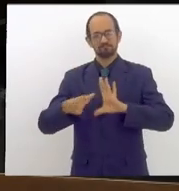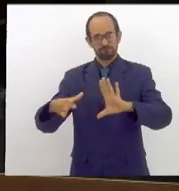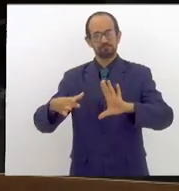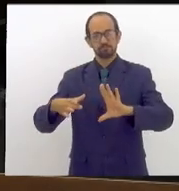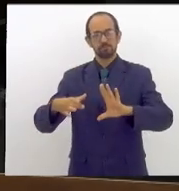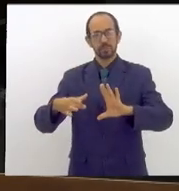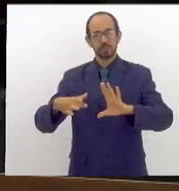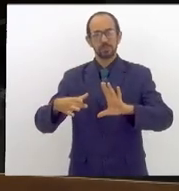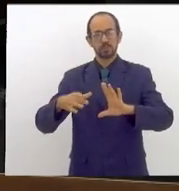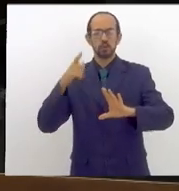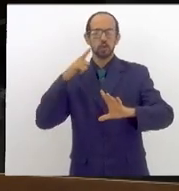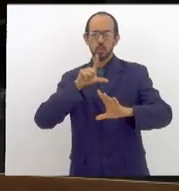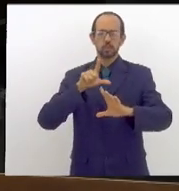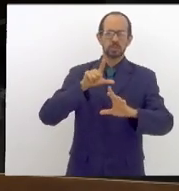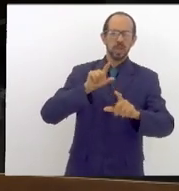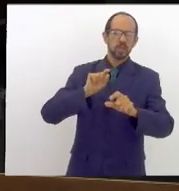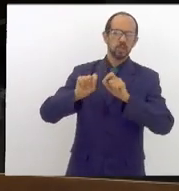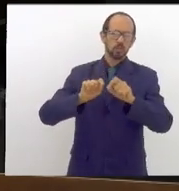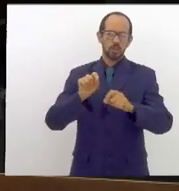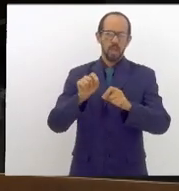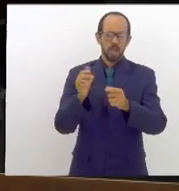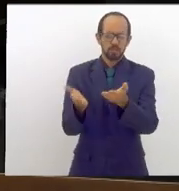que consegue conciliar